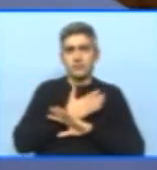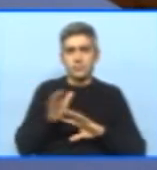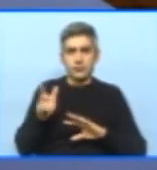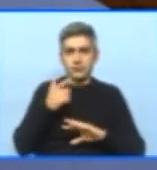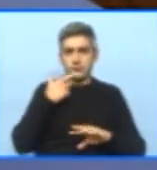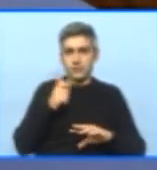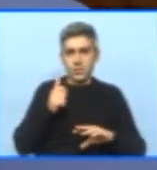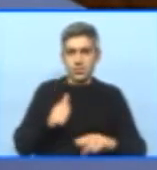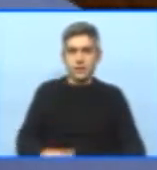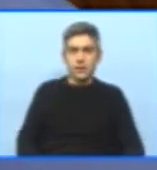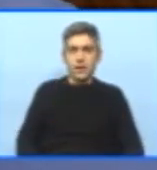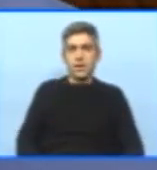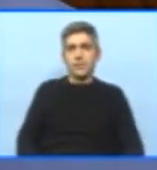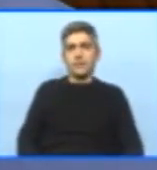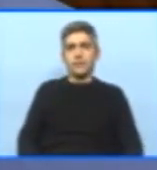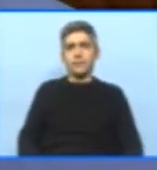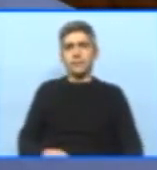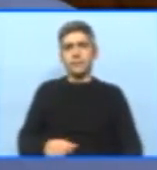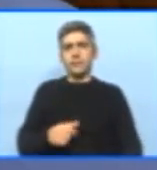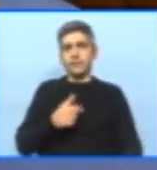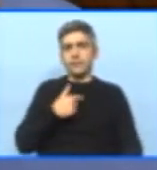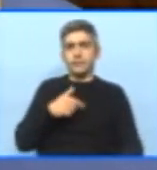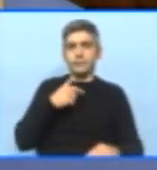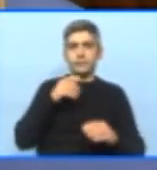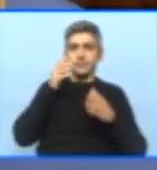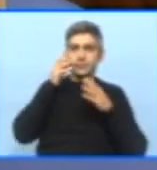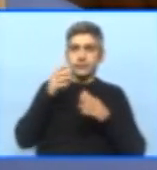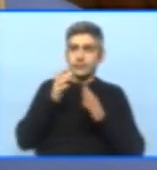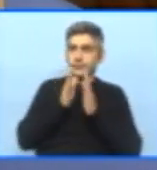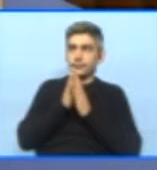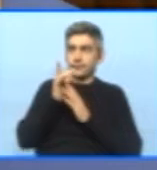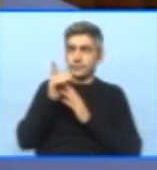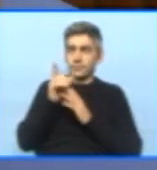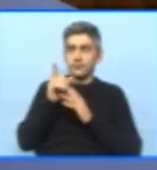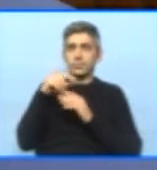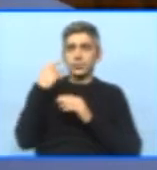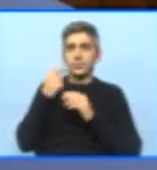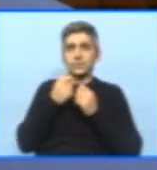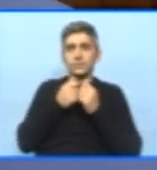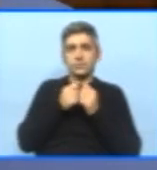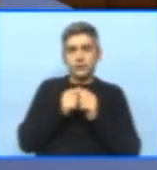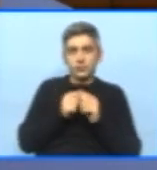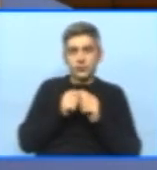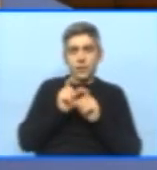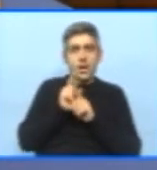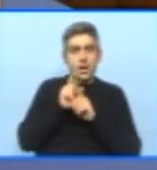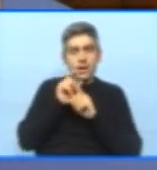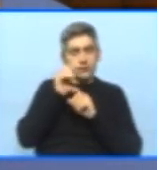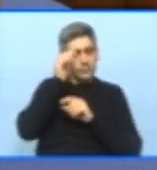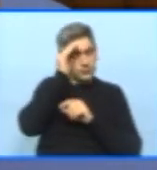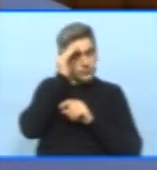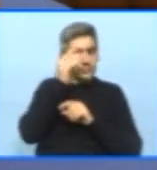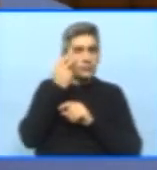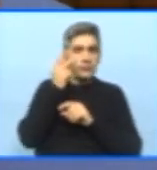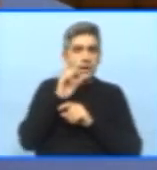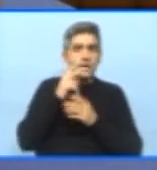Nós não podemos canalizar o nosso olhar para Deus escondendo ou fechando os olhos à